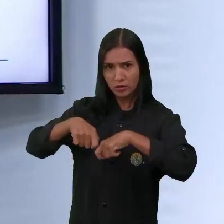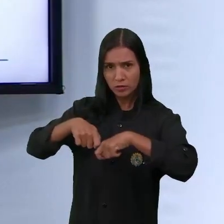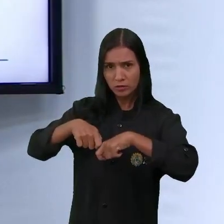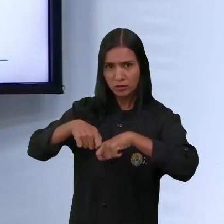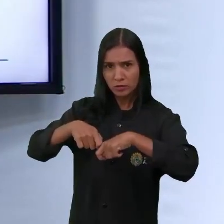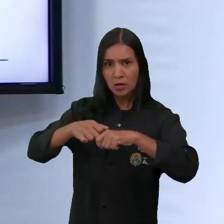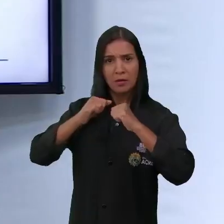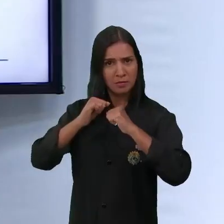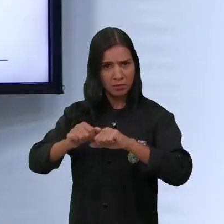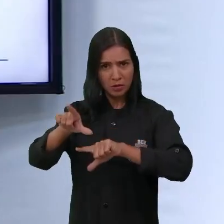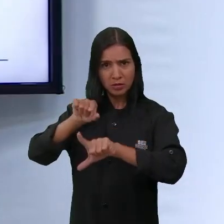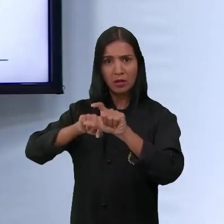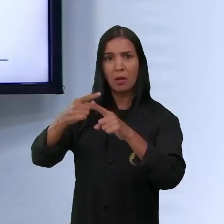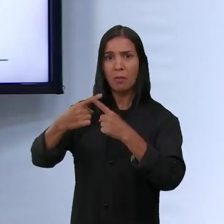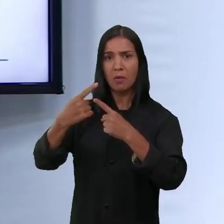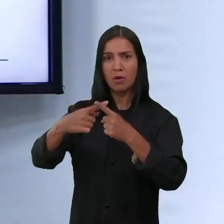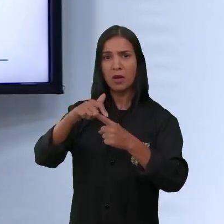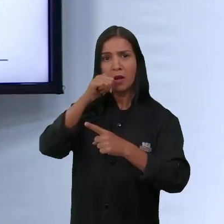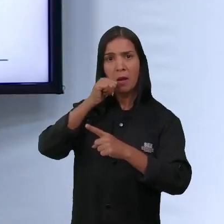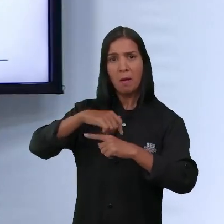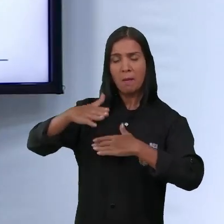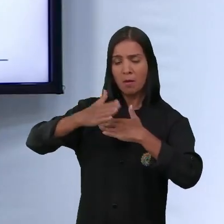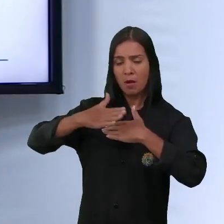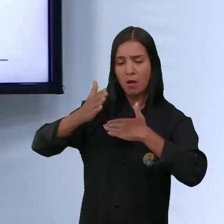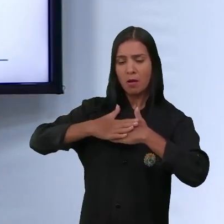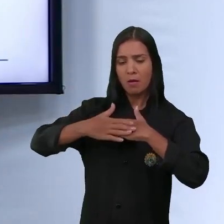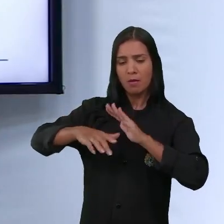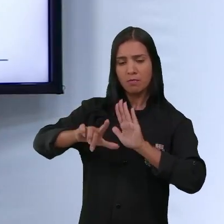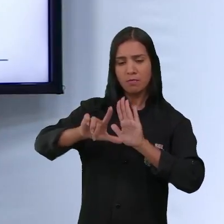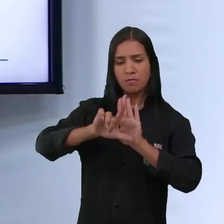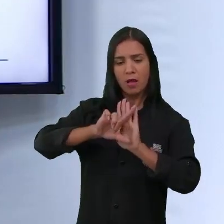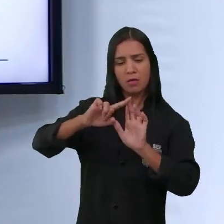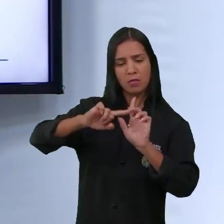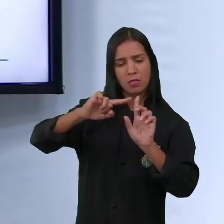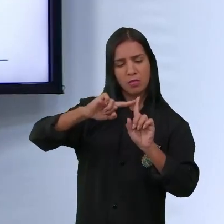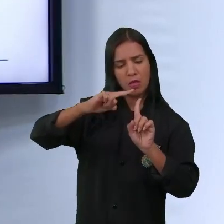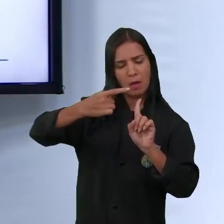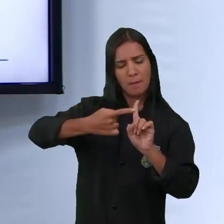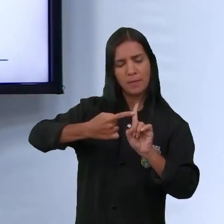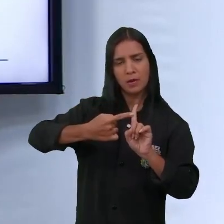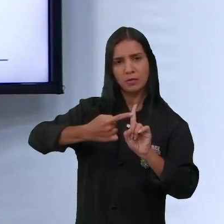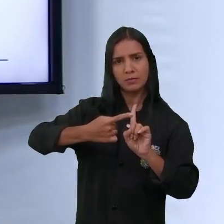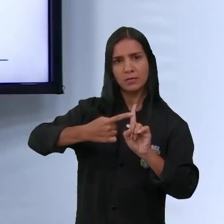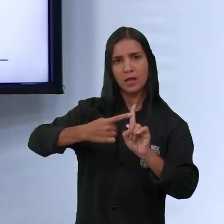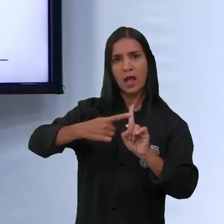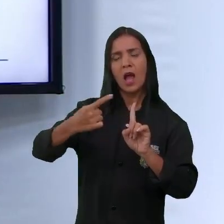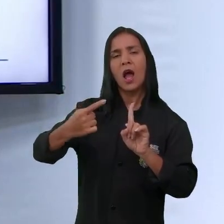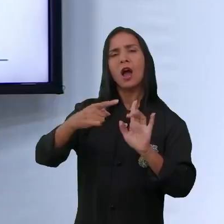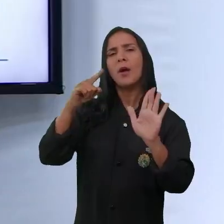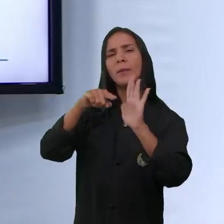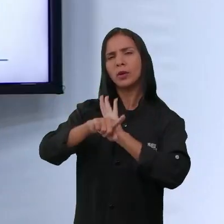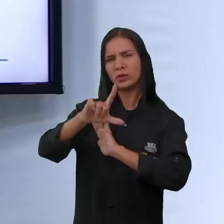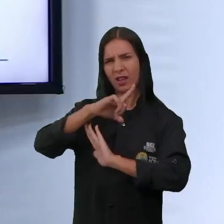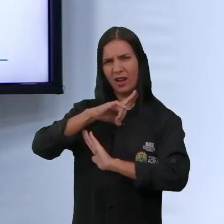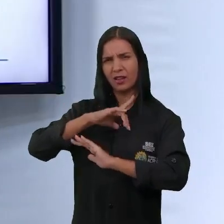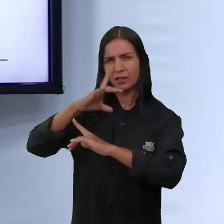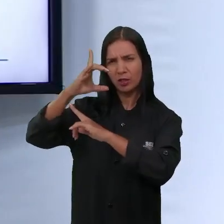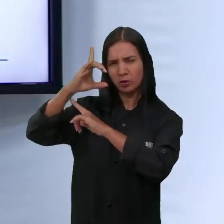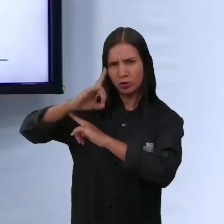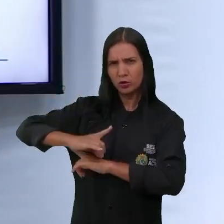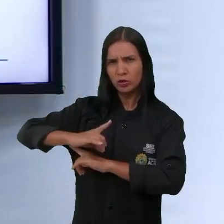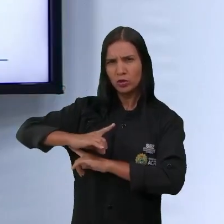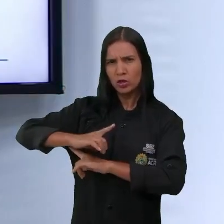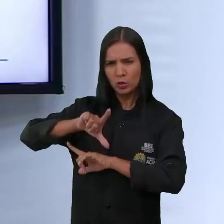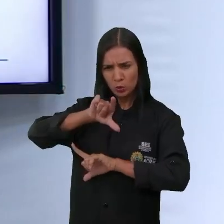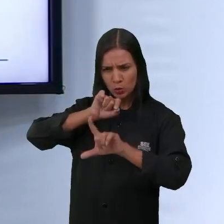está gerando essa criança. Ela tem esse poder de decisão, de decidir pela vida de um outro,